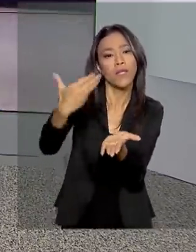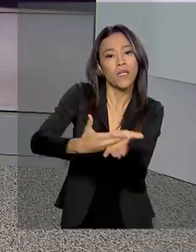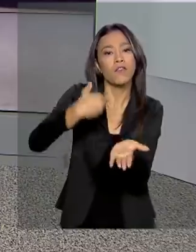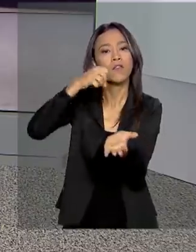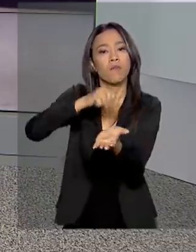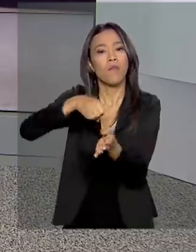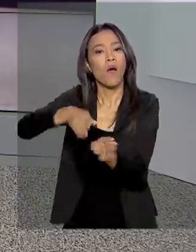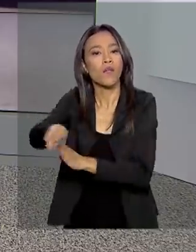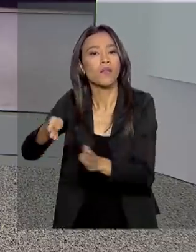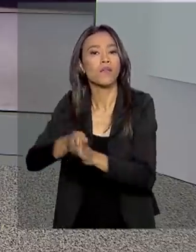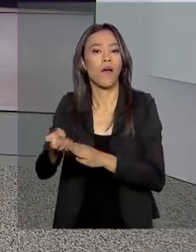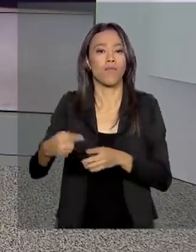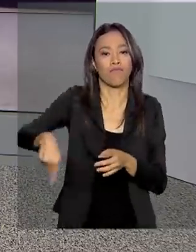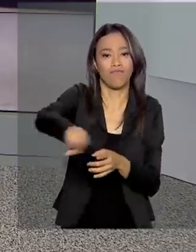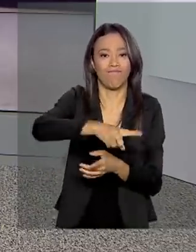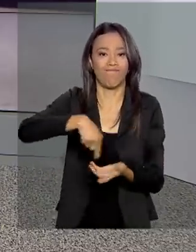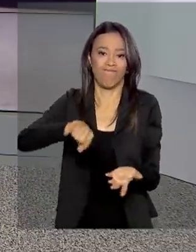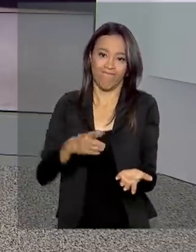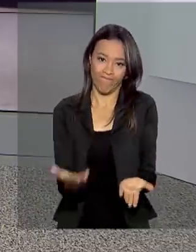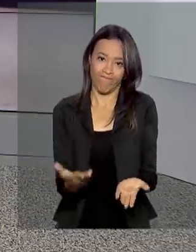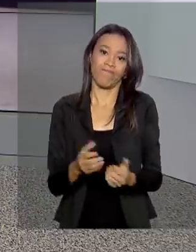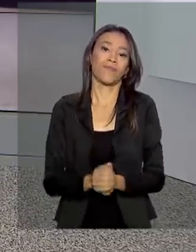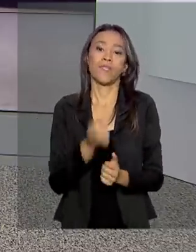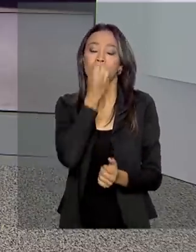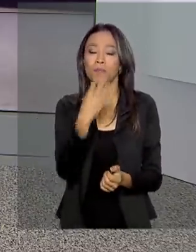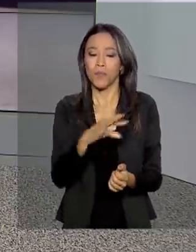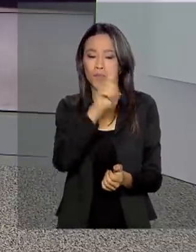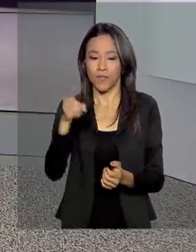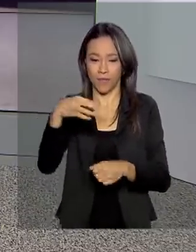luciana collares de holanda bom dia luciana